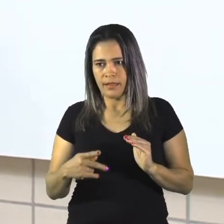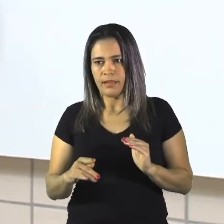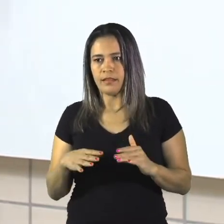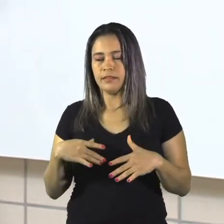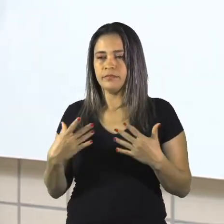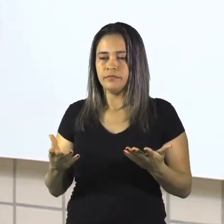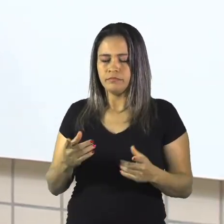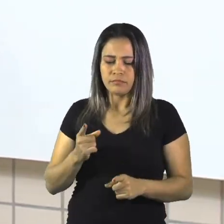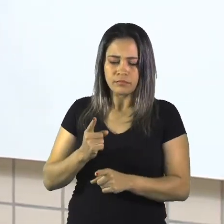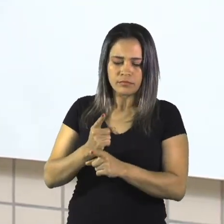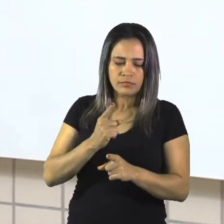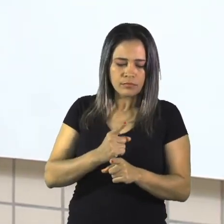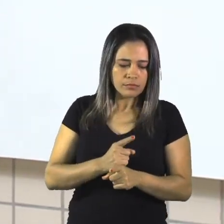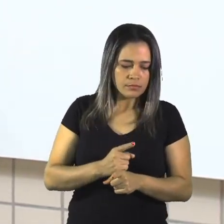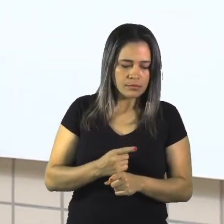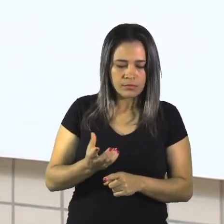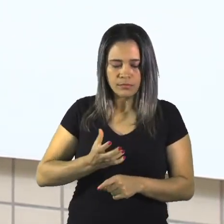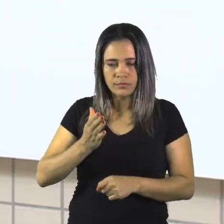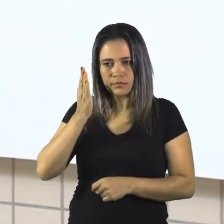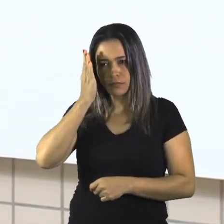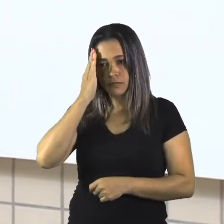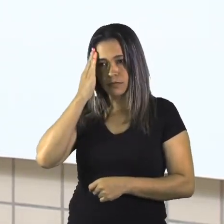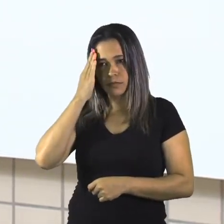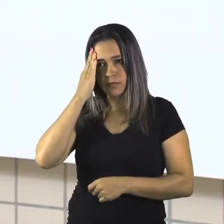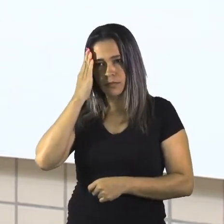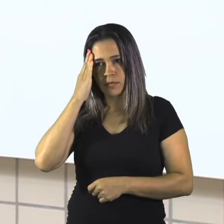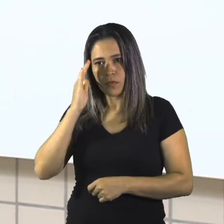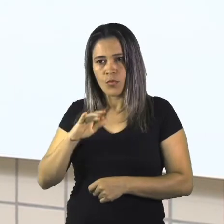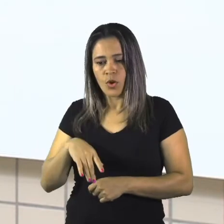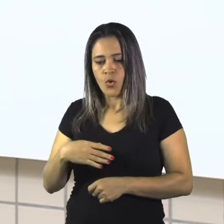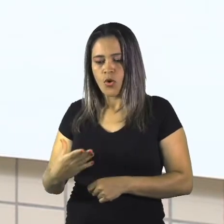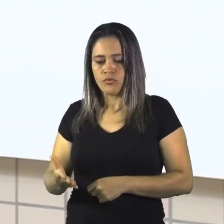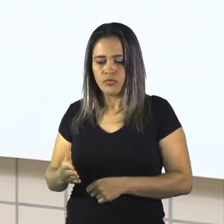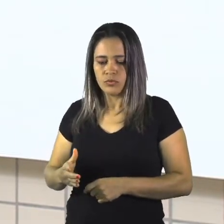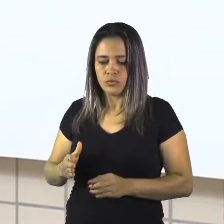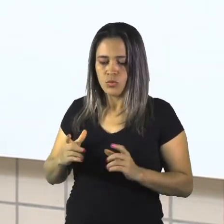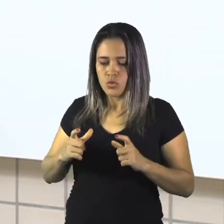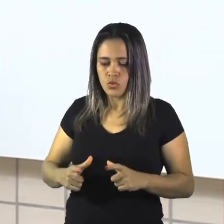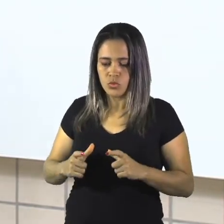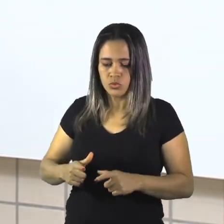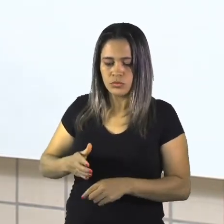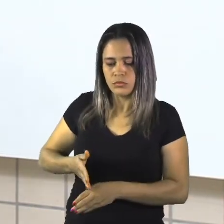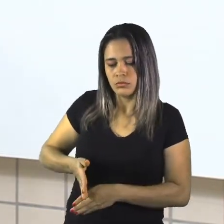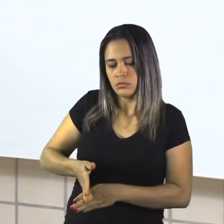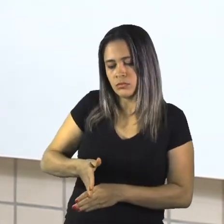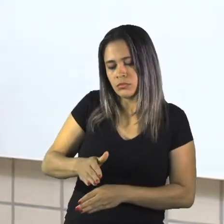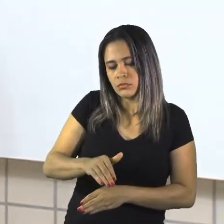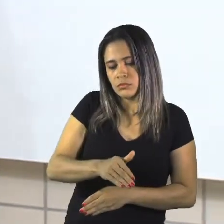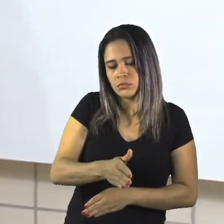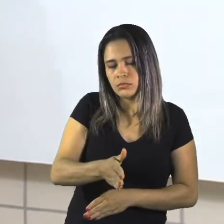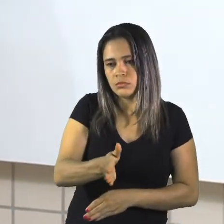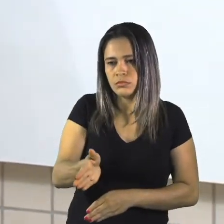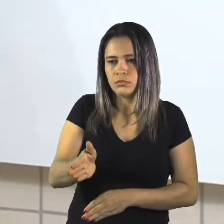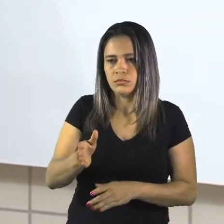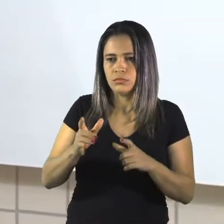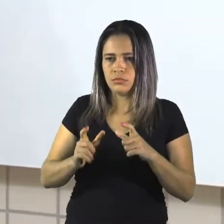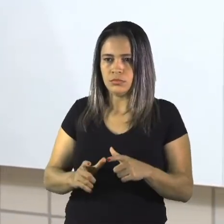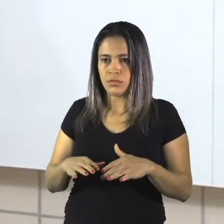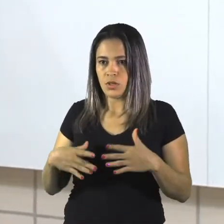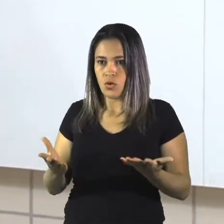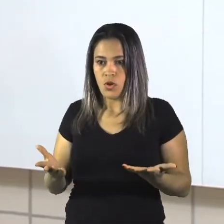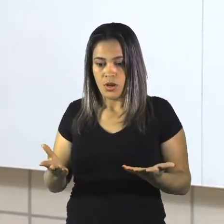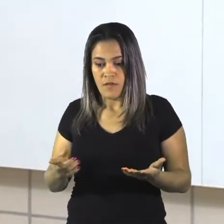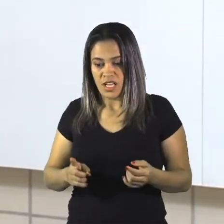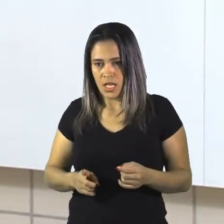linhas e colunas e agora ele quer saber qual foi o percurso que ele fez. Mas só que agora, ao invés de a gente indicar isso